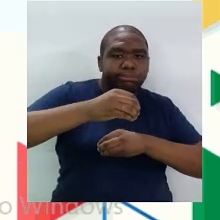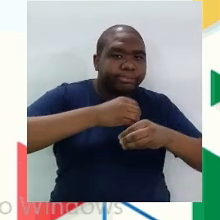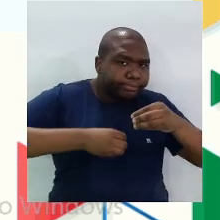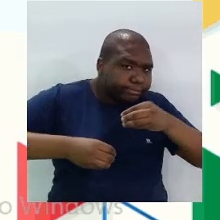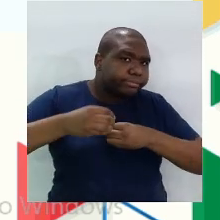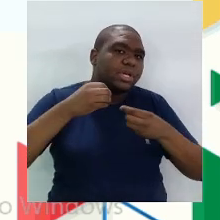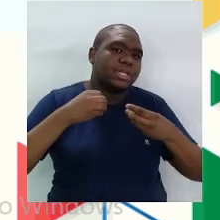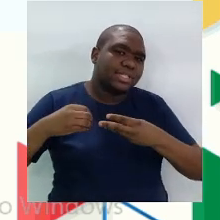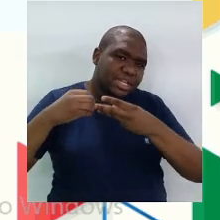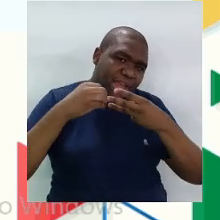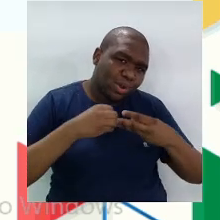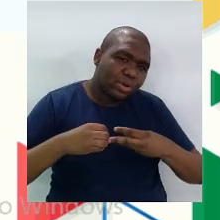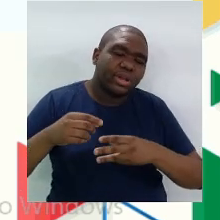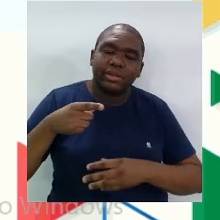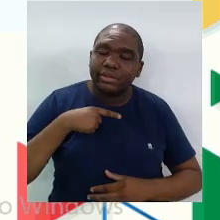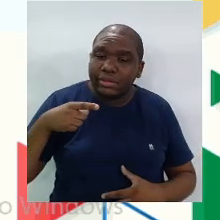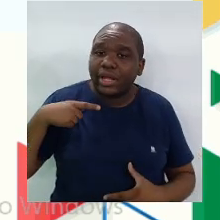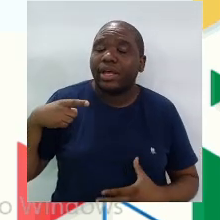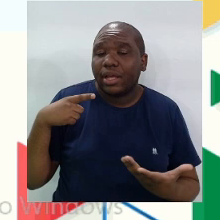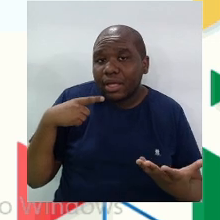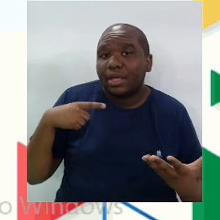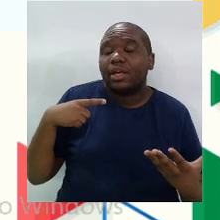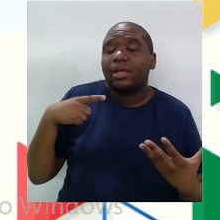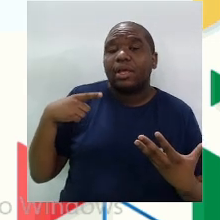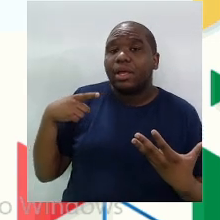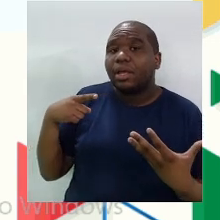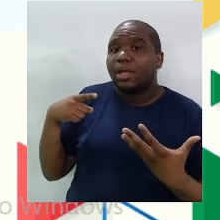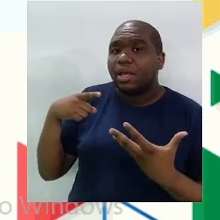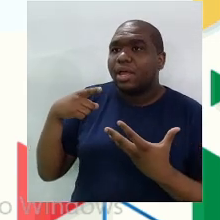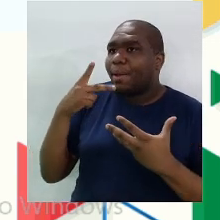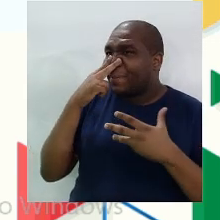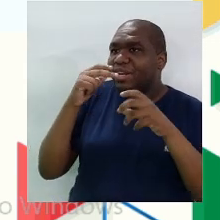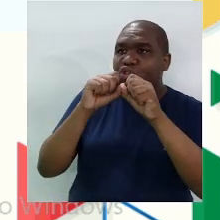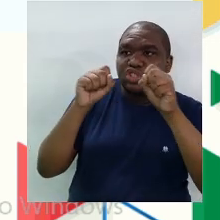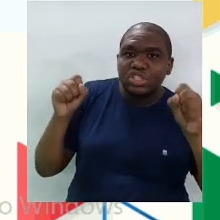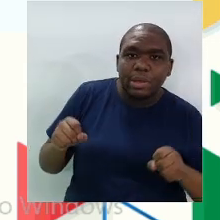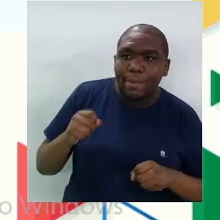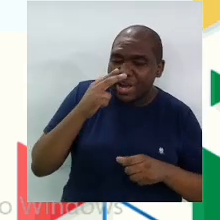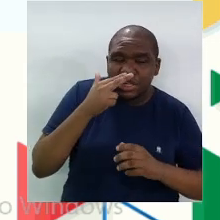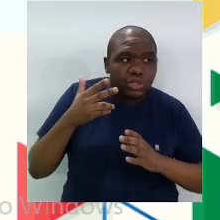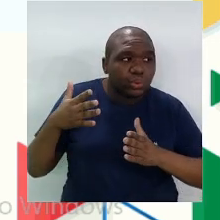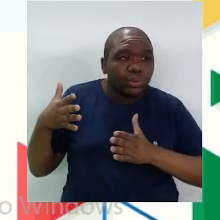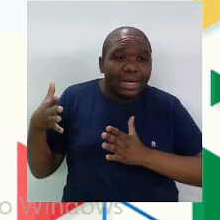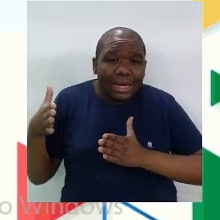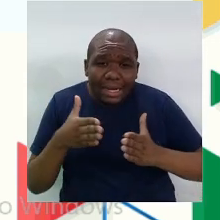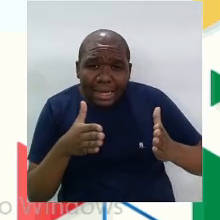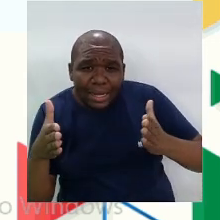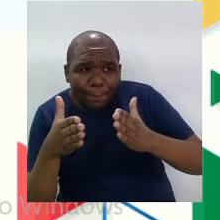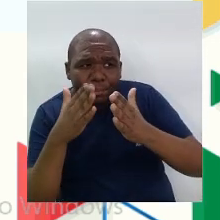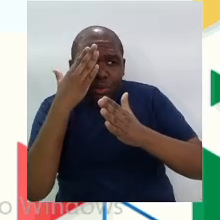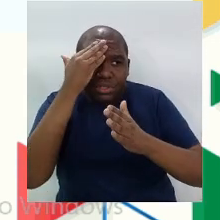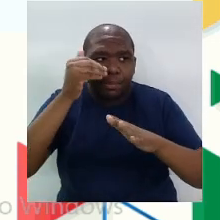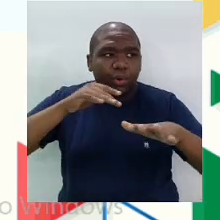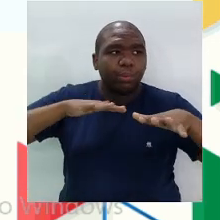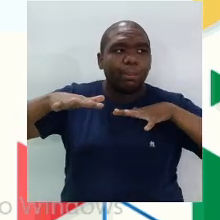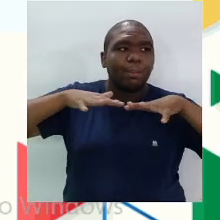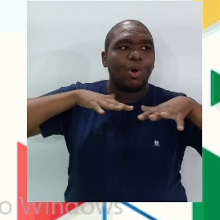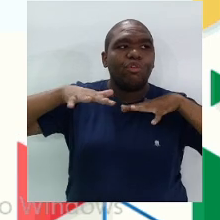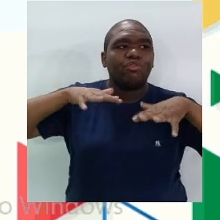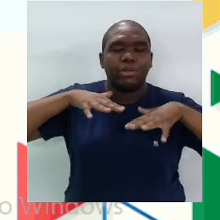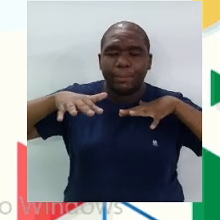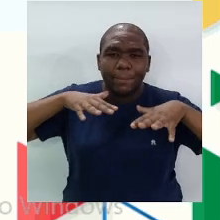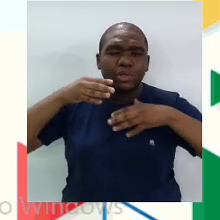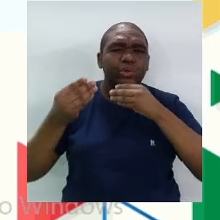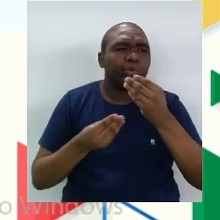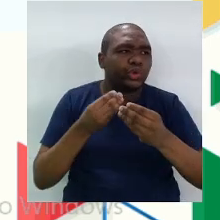também fornece um sistema que é semelhante a uma trilha que vai direcionar o movimento de